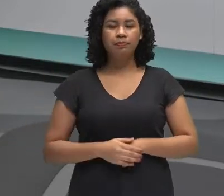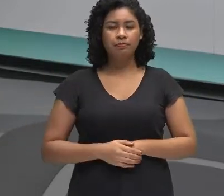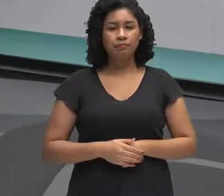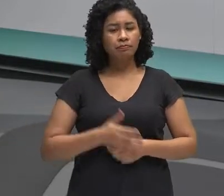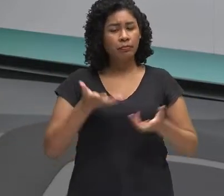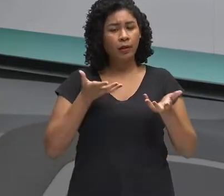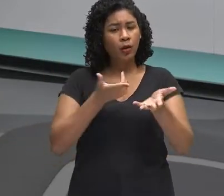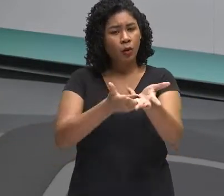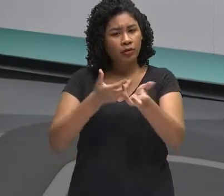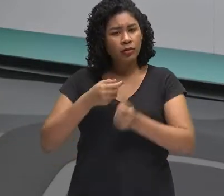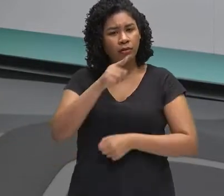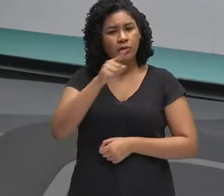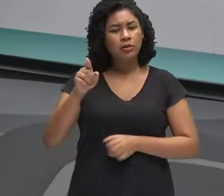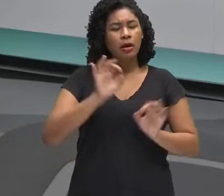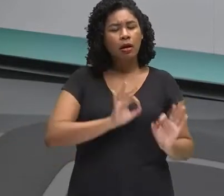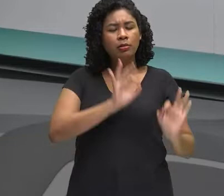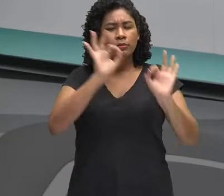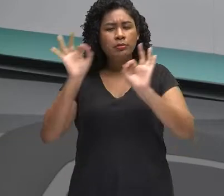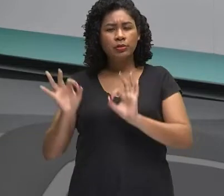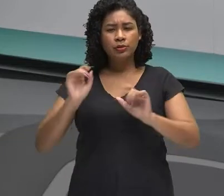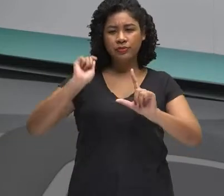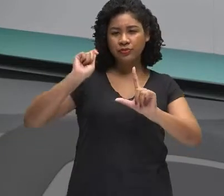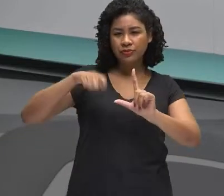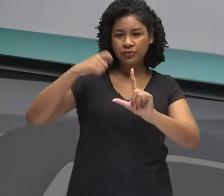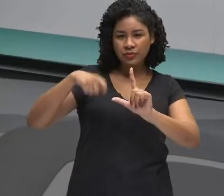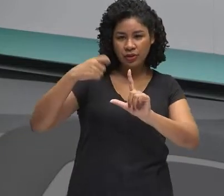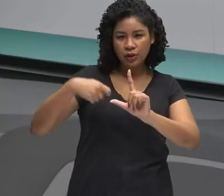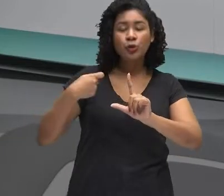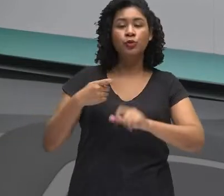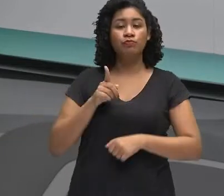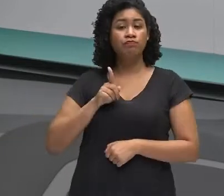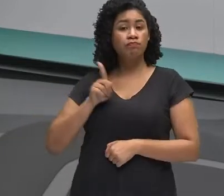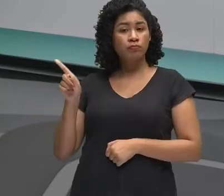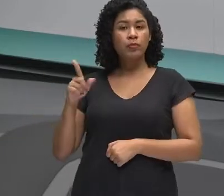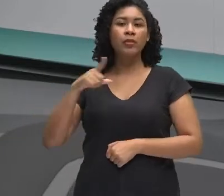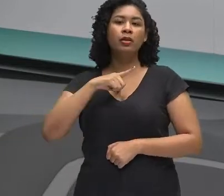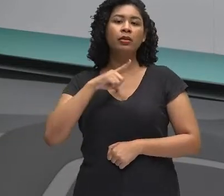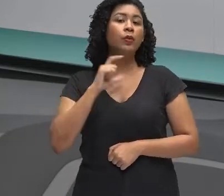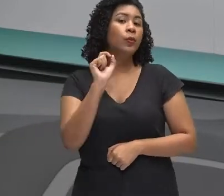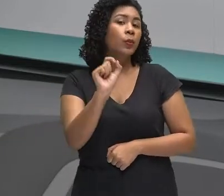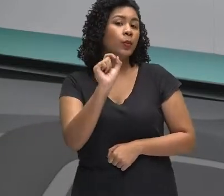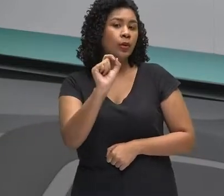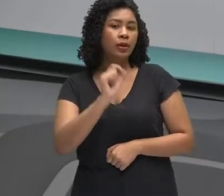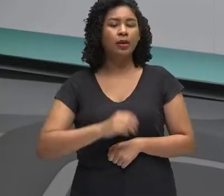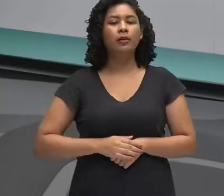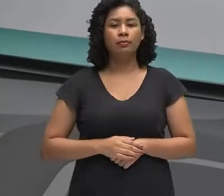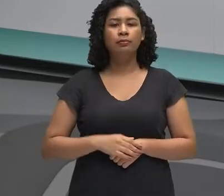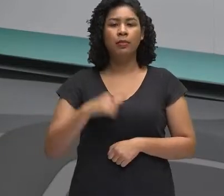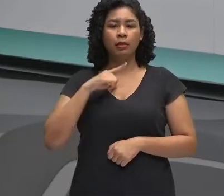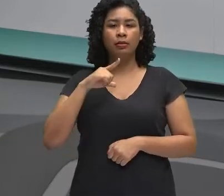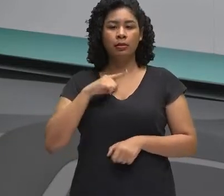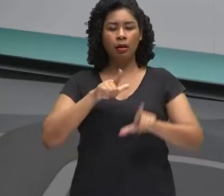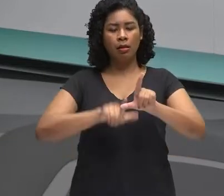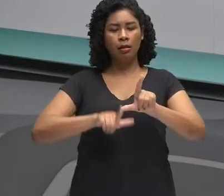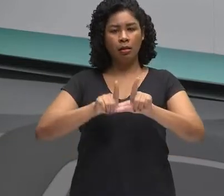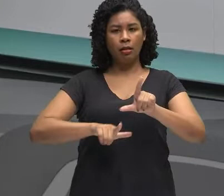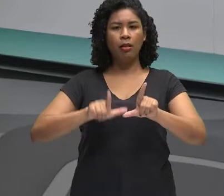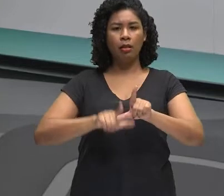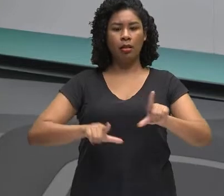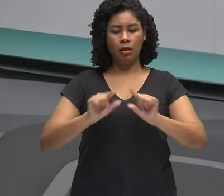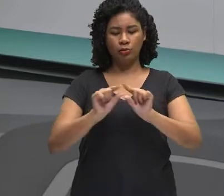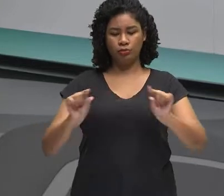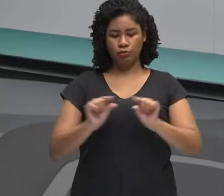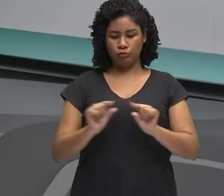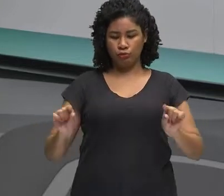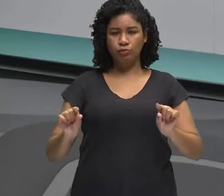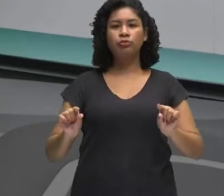a assistir um pequeno trecho de vídeo, que nesse vídeo vocês vão acompanhar ali a legenda e em destaque